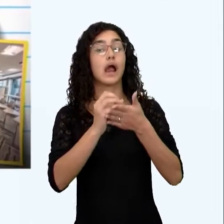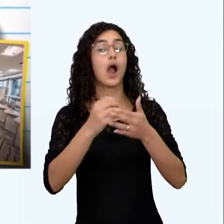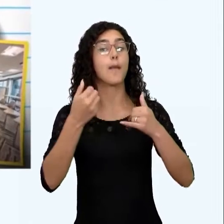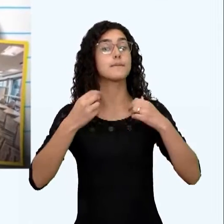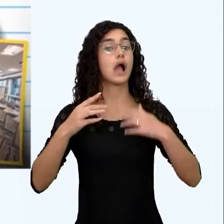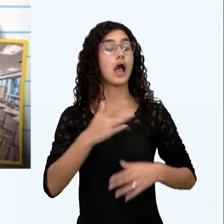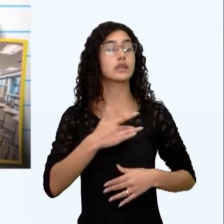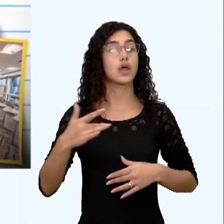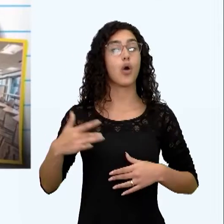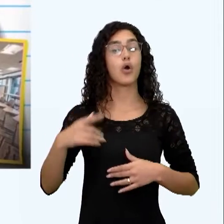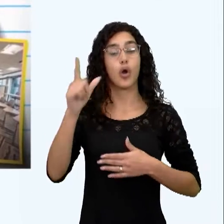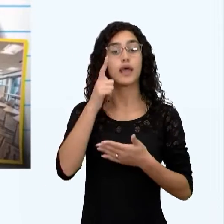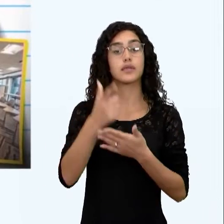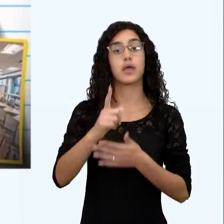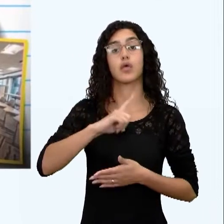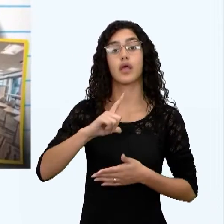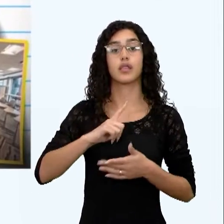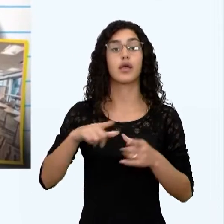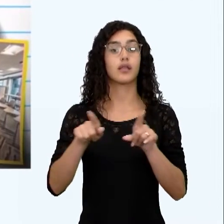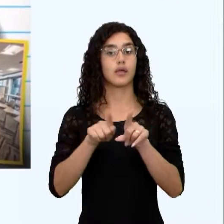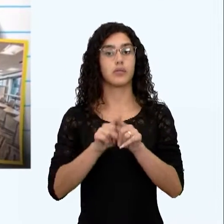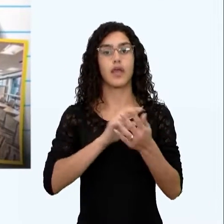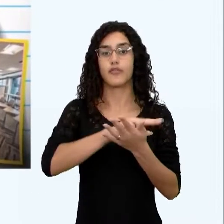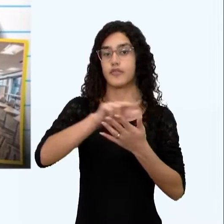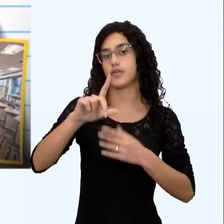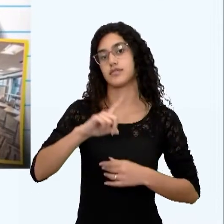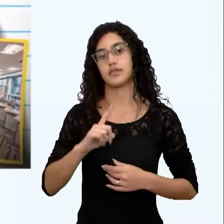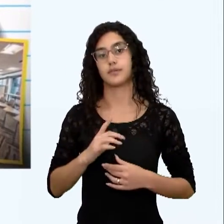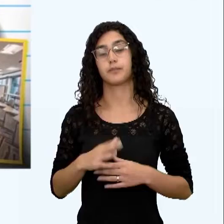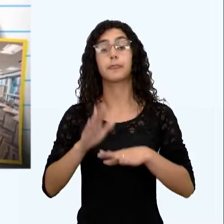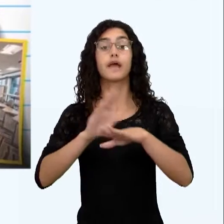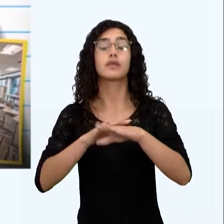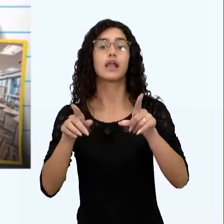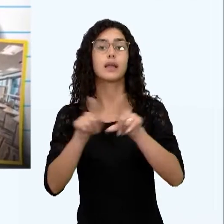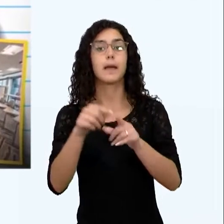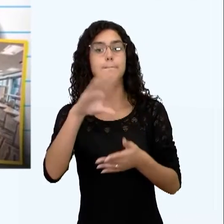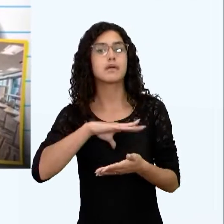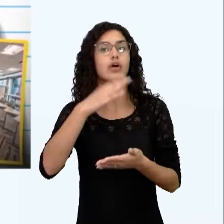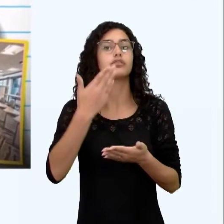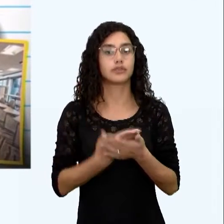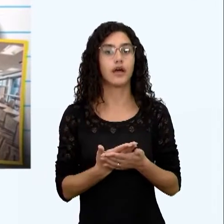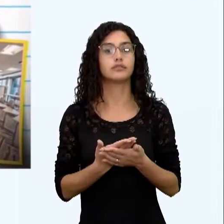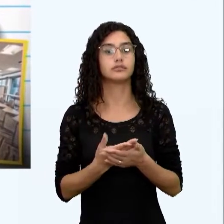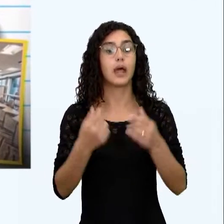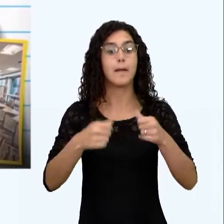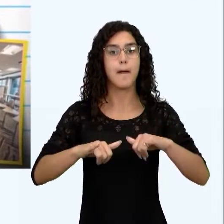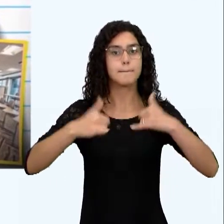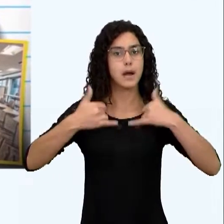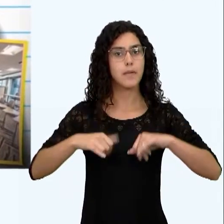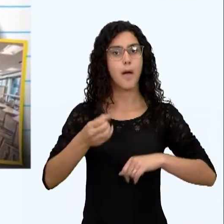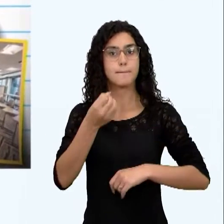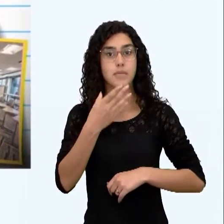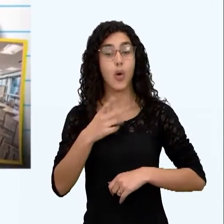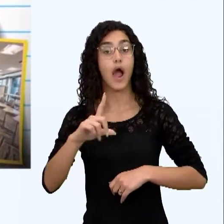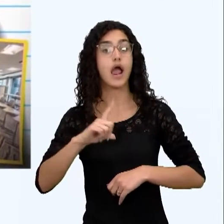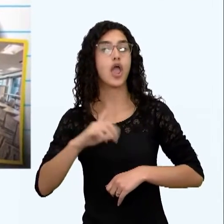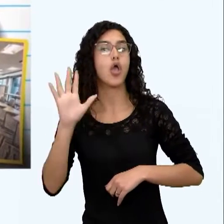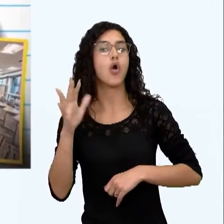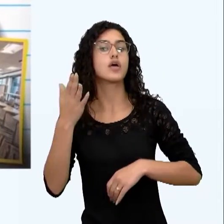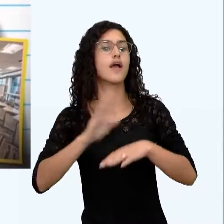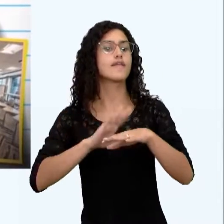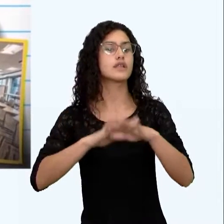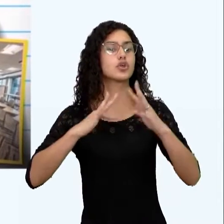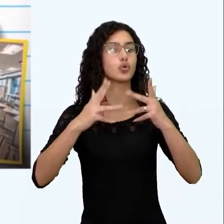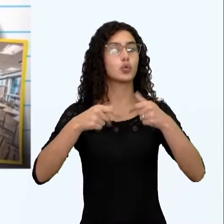educação, fornecimento de água e industrialização, entre outros. Ela tem que ser confiável. Energia confiável é aquela que consegue suprir